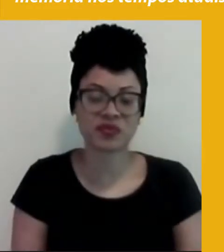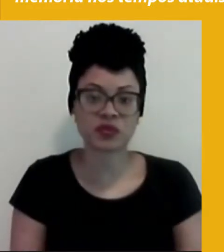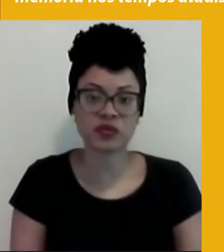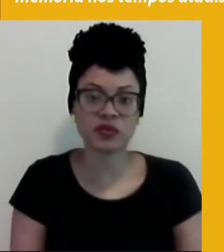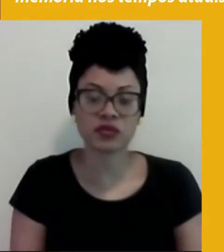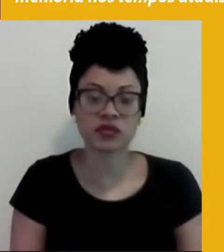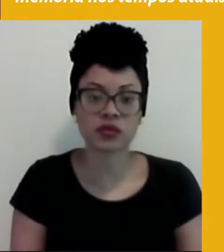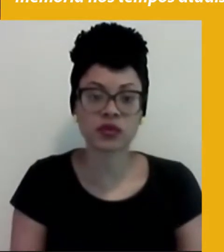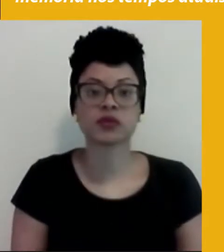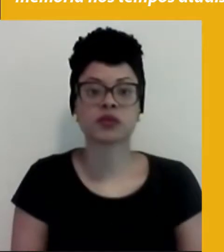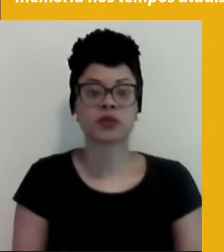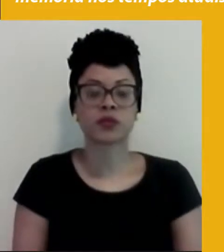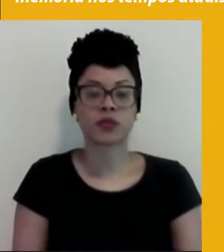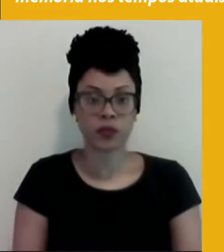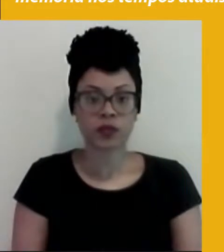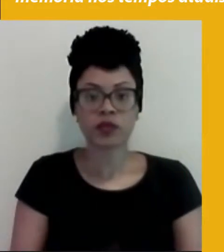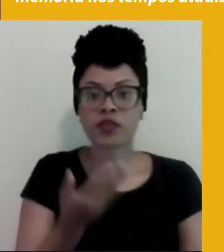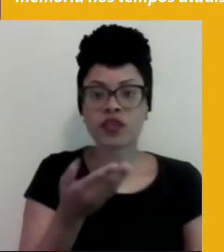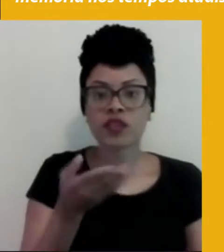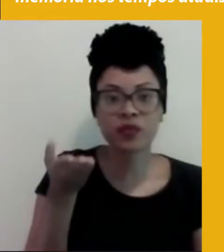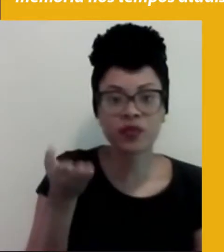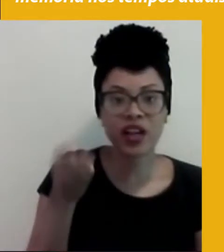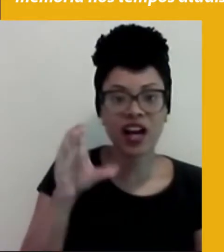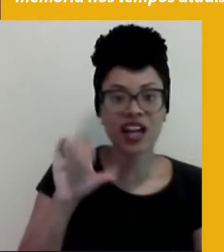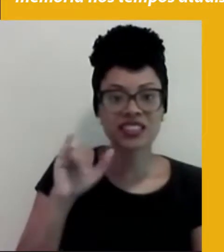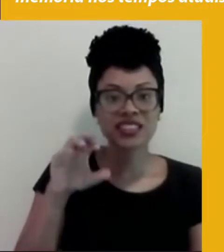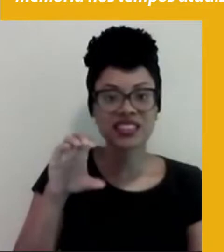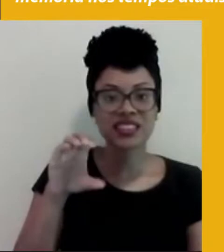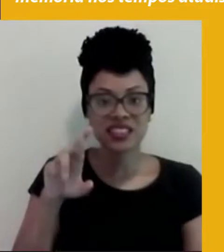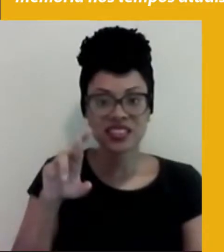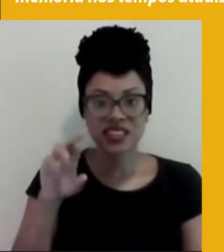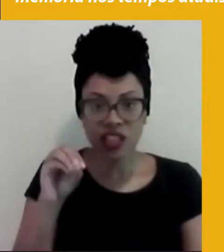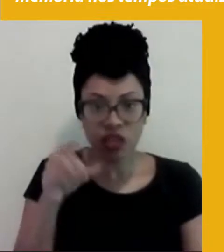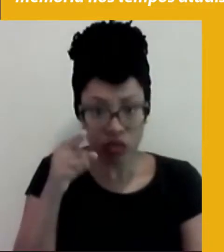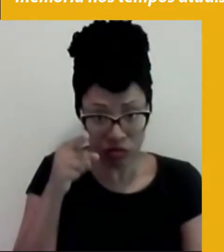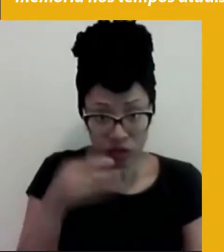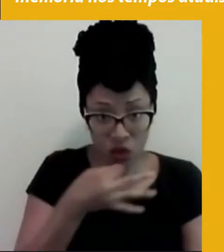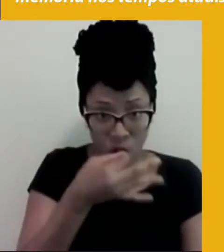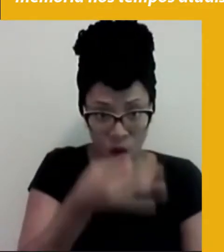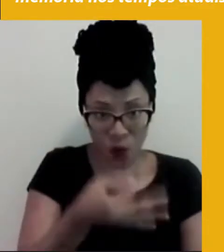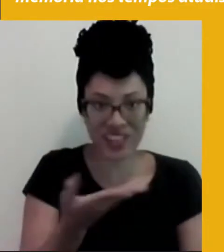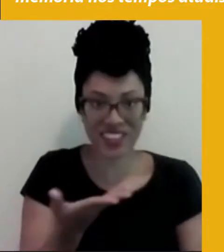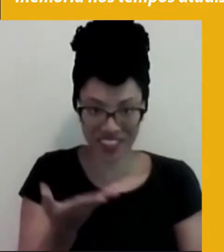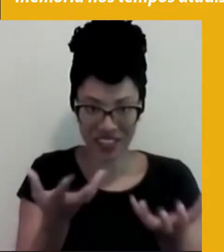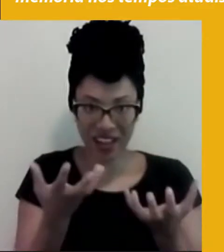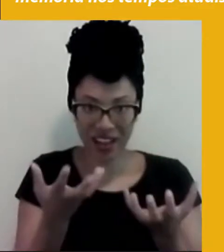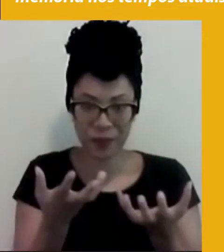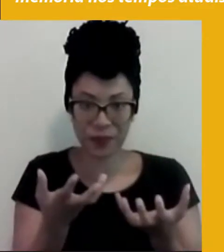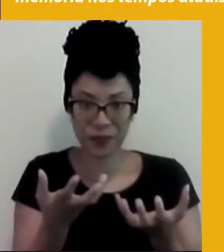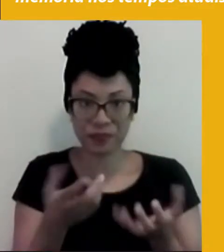Cícero, você quer comentar alguma coisa dessa fala do Sidarta, antes de eu passar para outra questão?